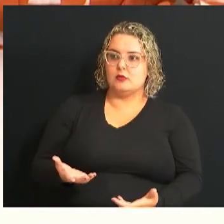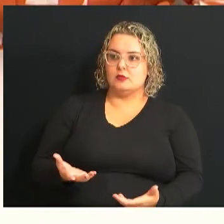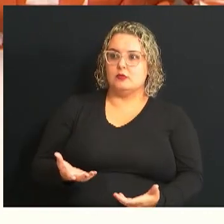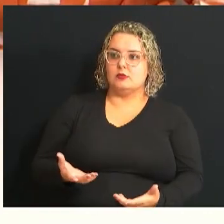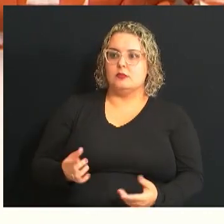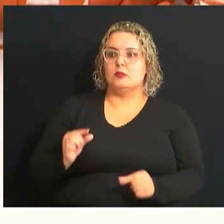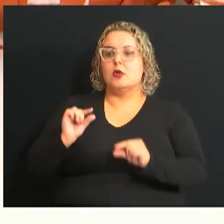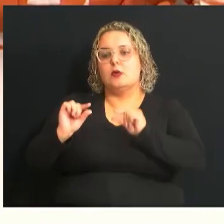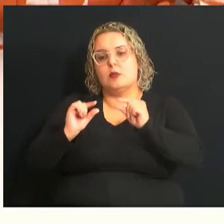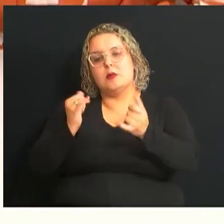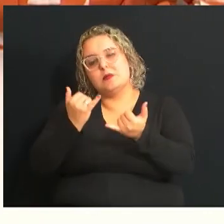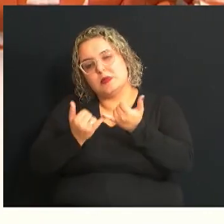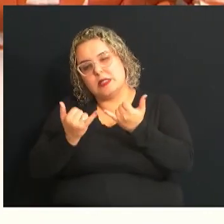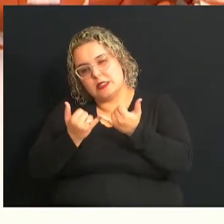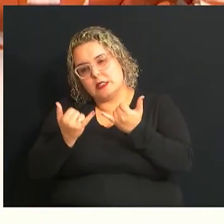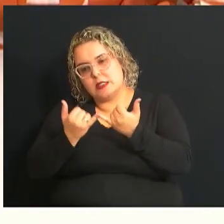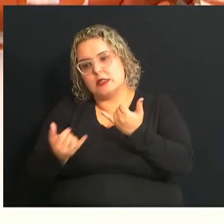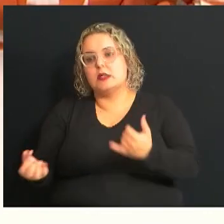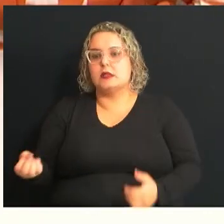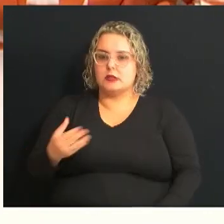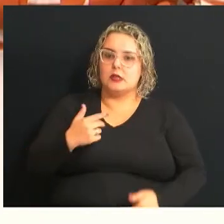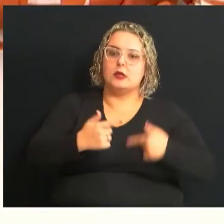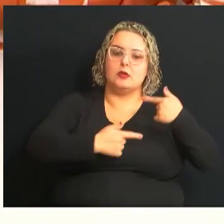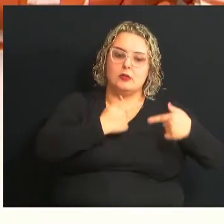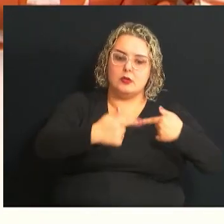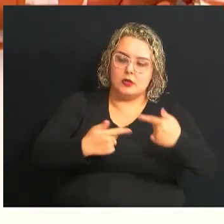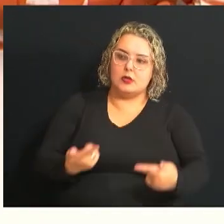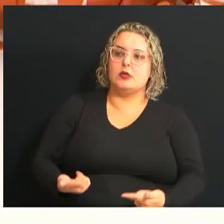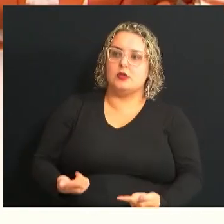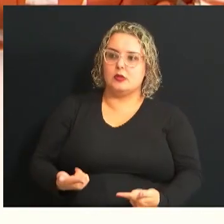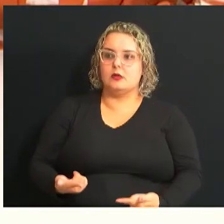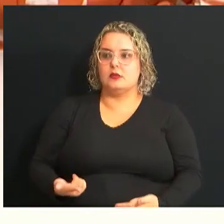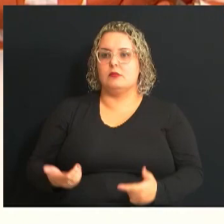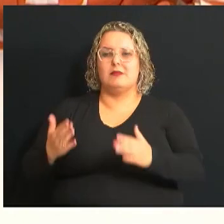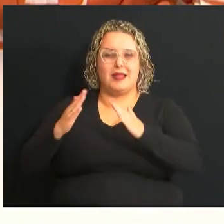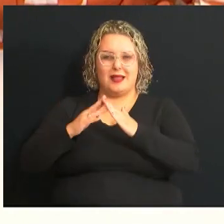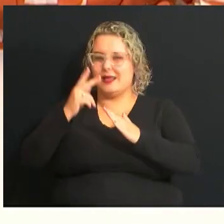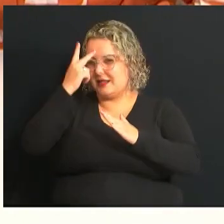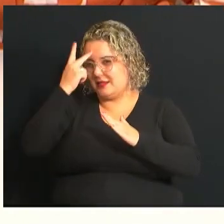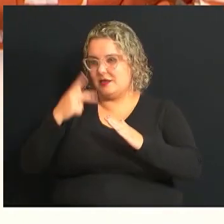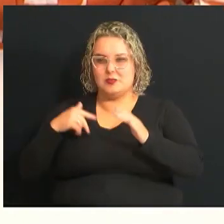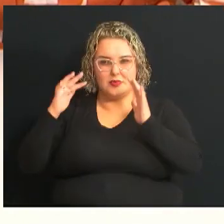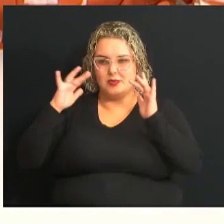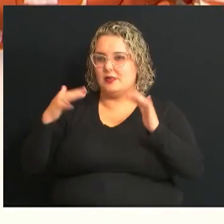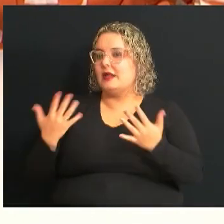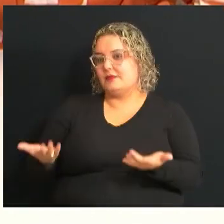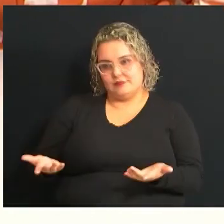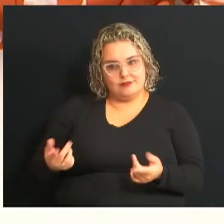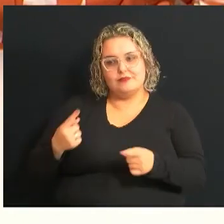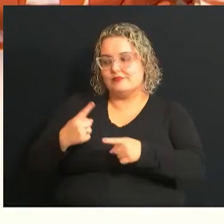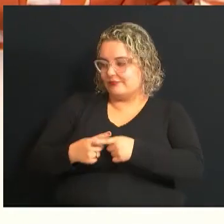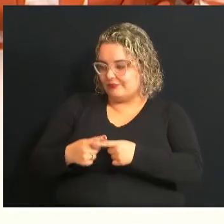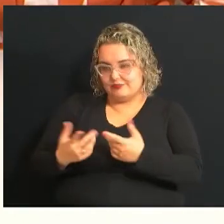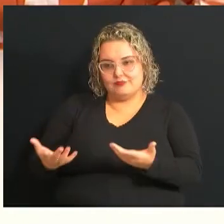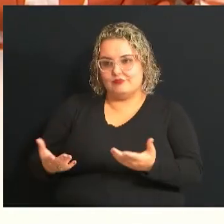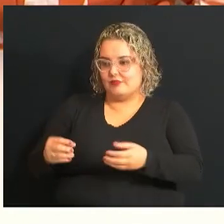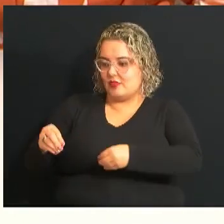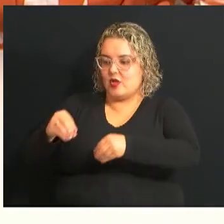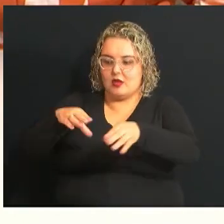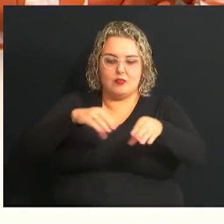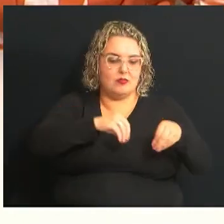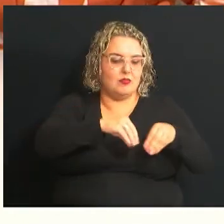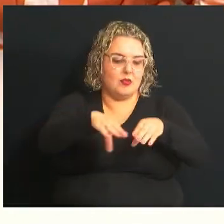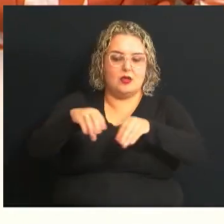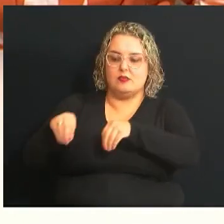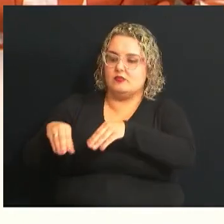pequena parcela dessa nova geração já não está mais nessa de a casa própria, o sonho da casa própria, né? Porque eles querem mudar o tempo todo